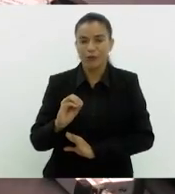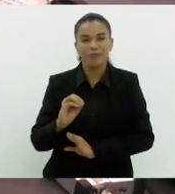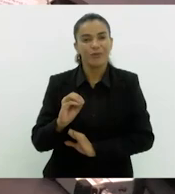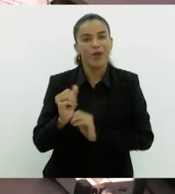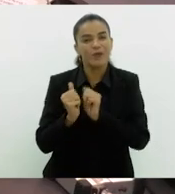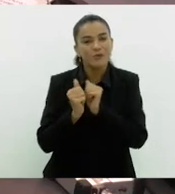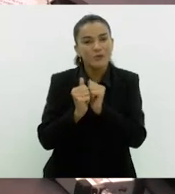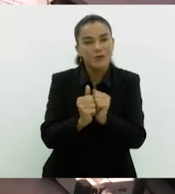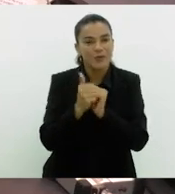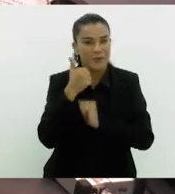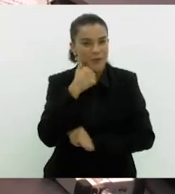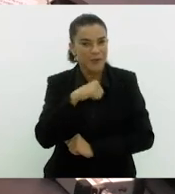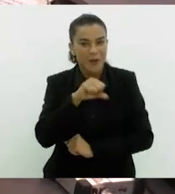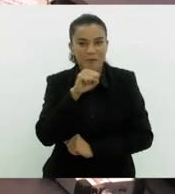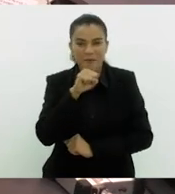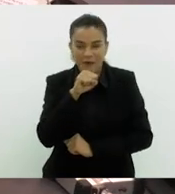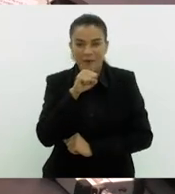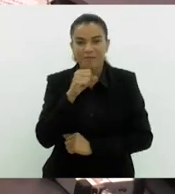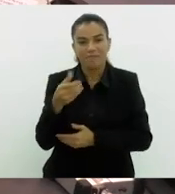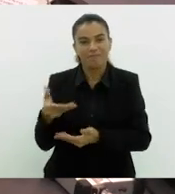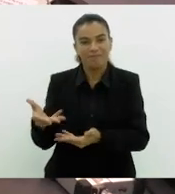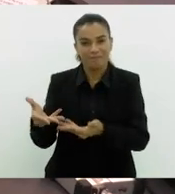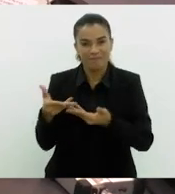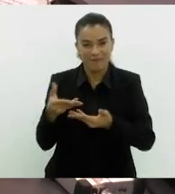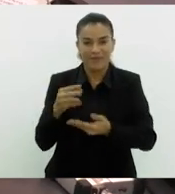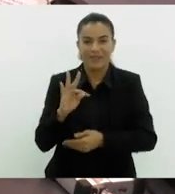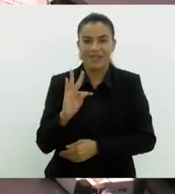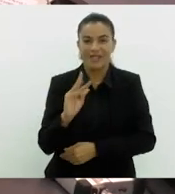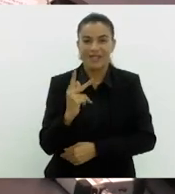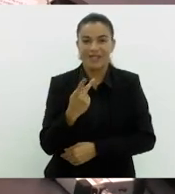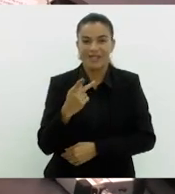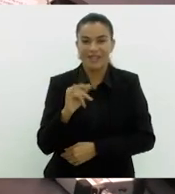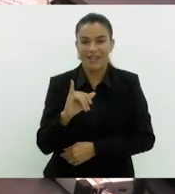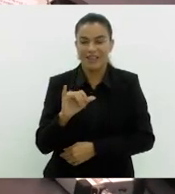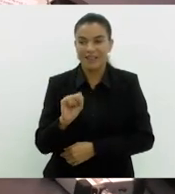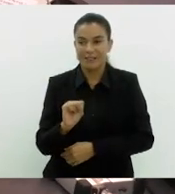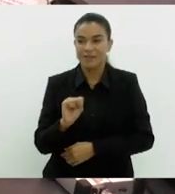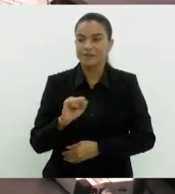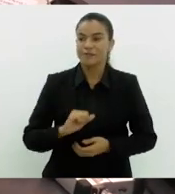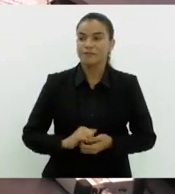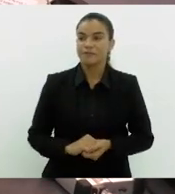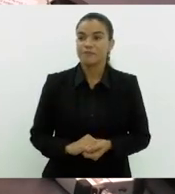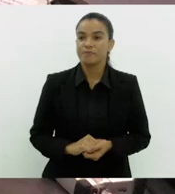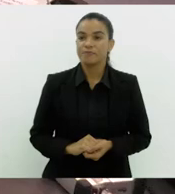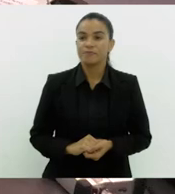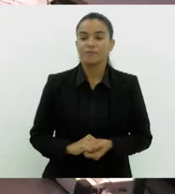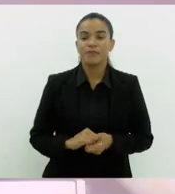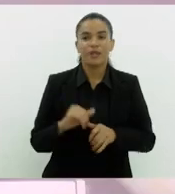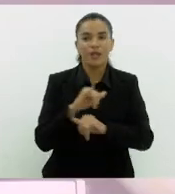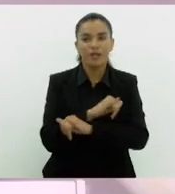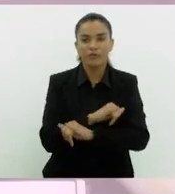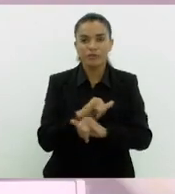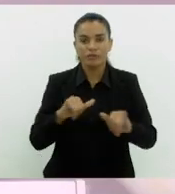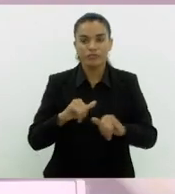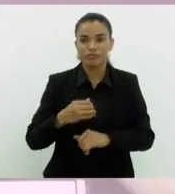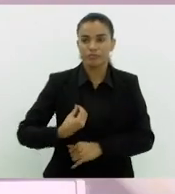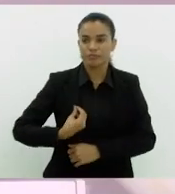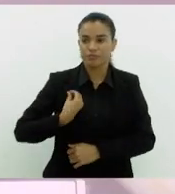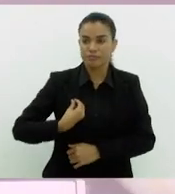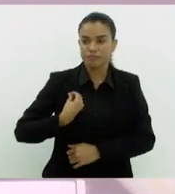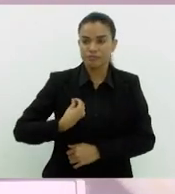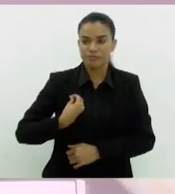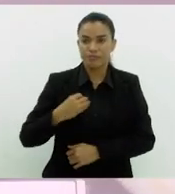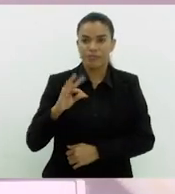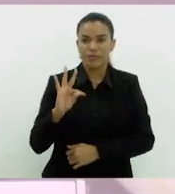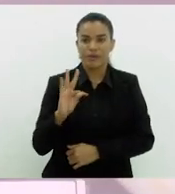mãe, por favor, Thaís Ferreira. E aproveitar aqui e anunciar a presença da